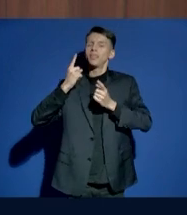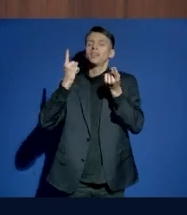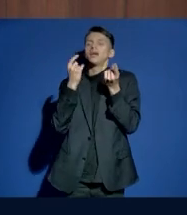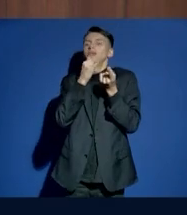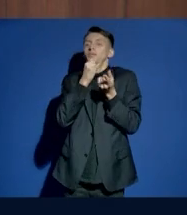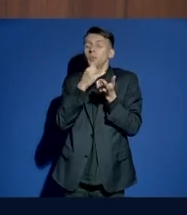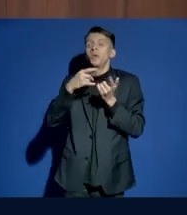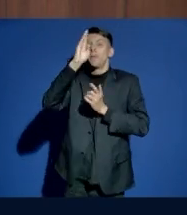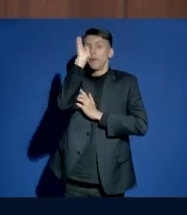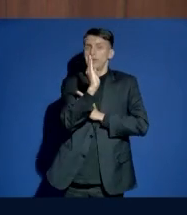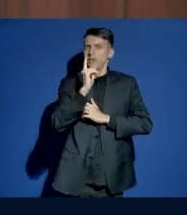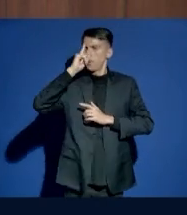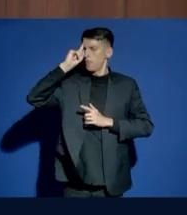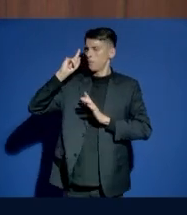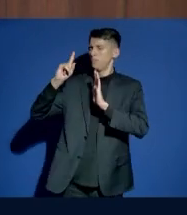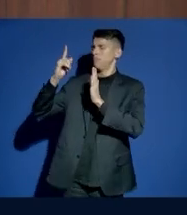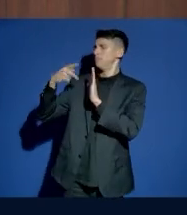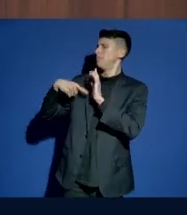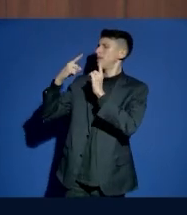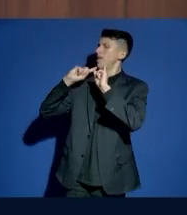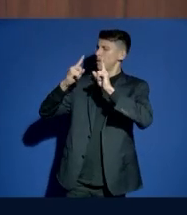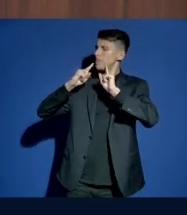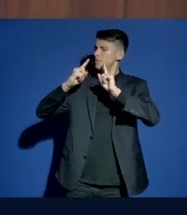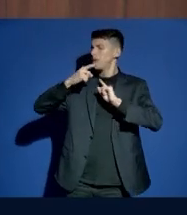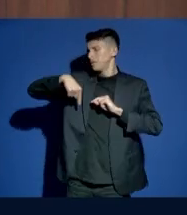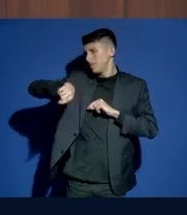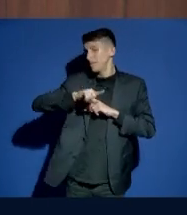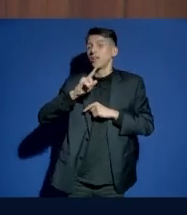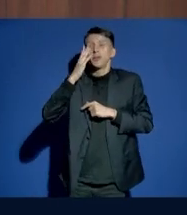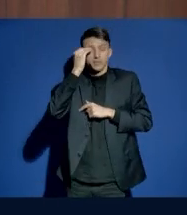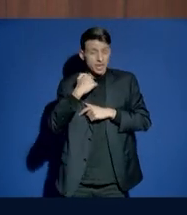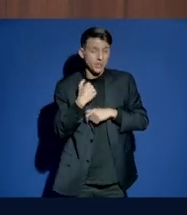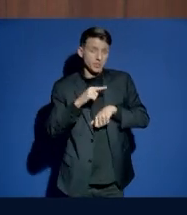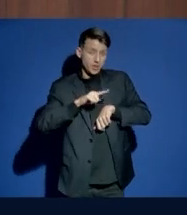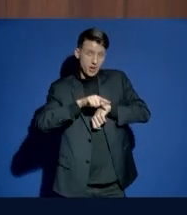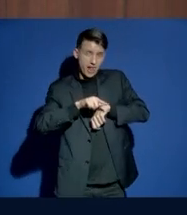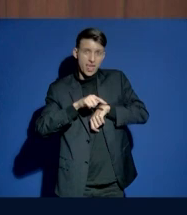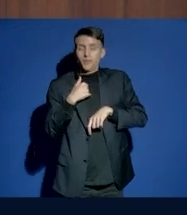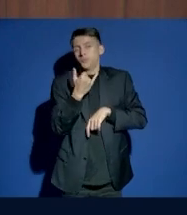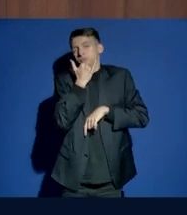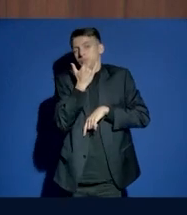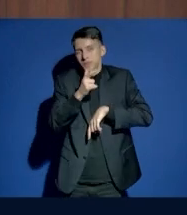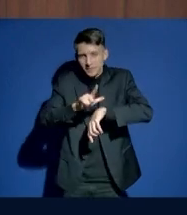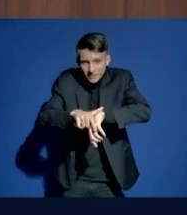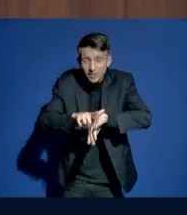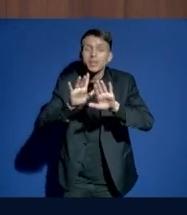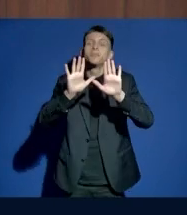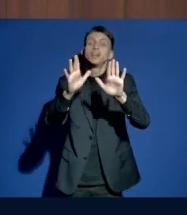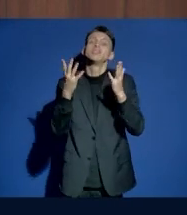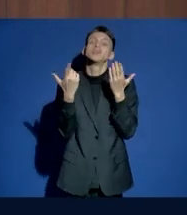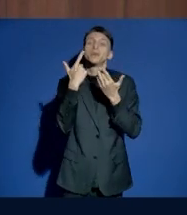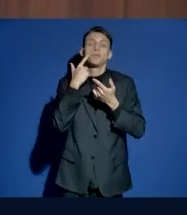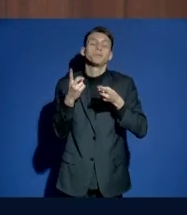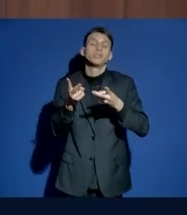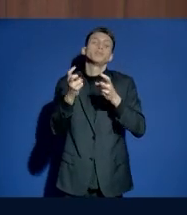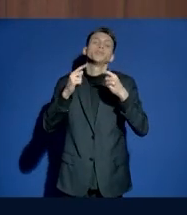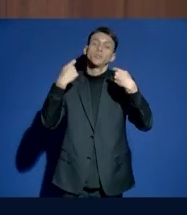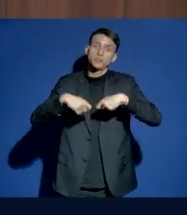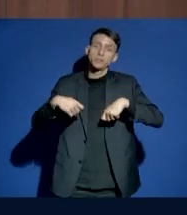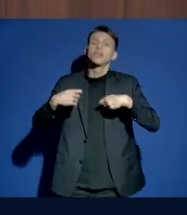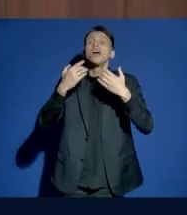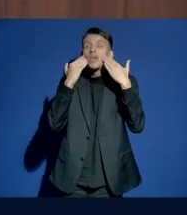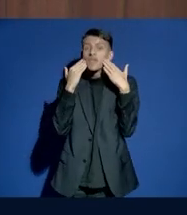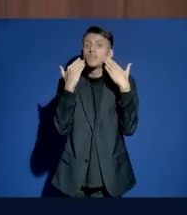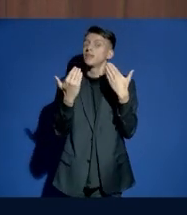boi de piranha e penalizando o nosso setor sei que nós estamos acabando o horário você me desculpe mas eu vejo isso nós temos que enfrentar